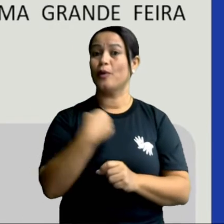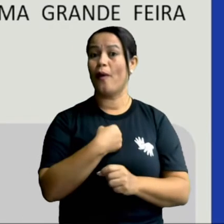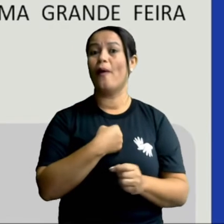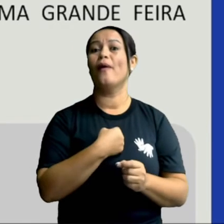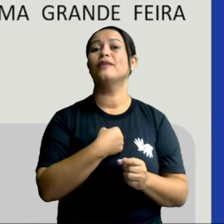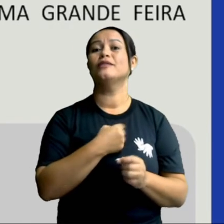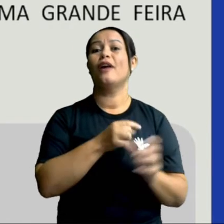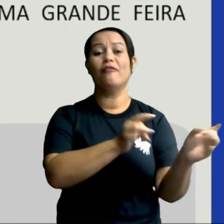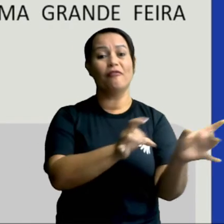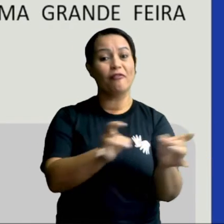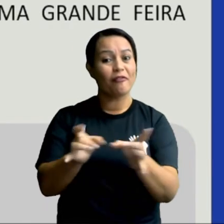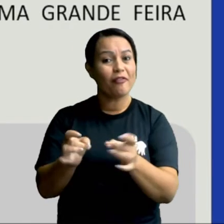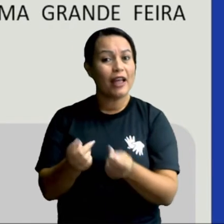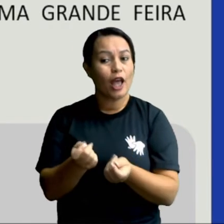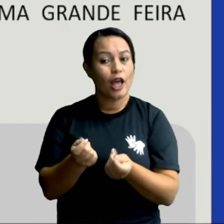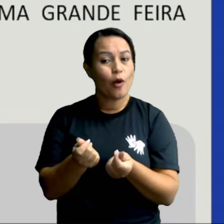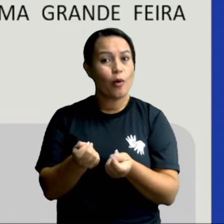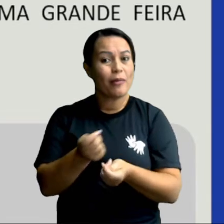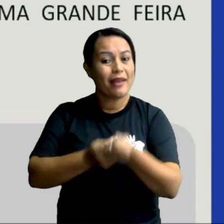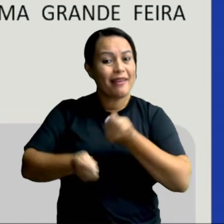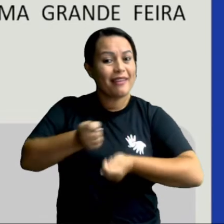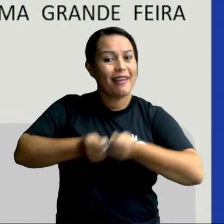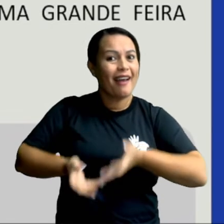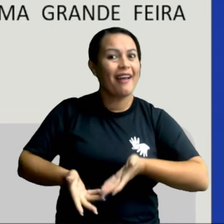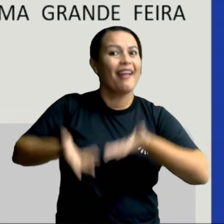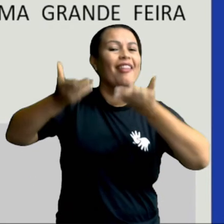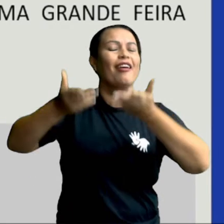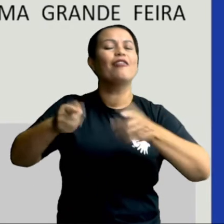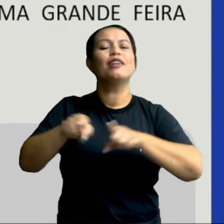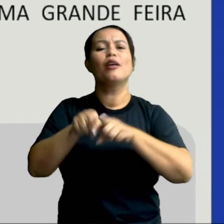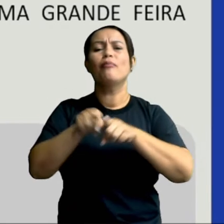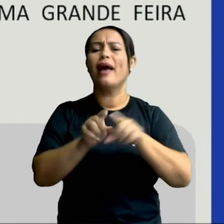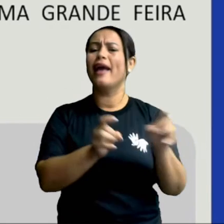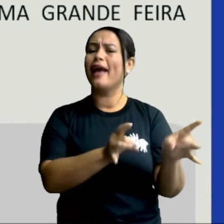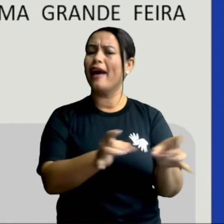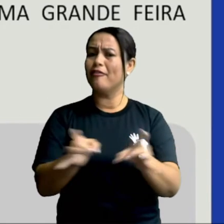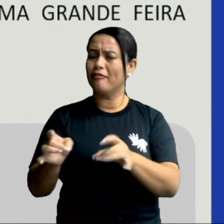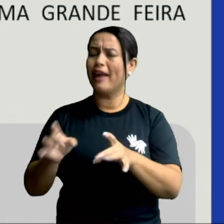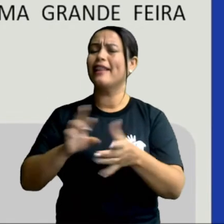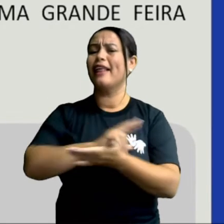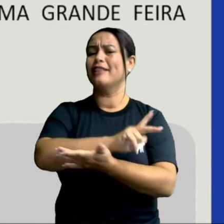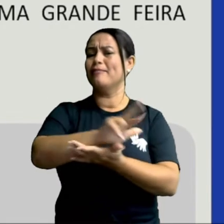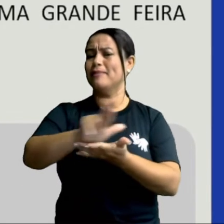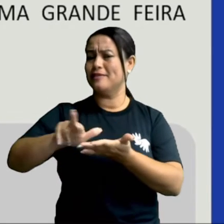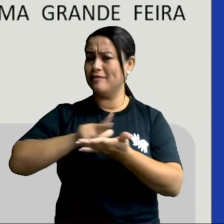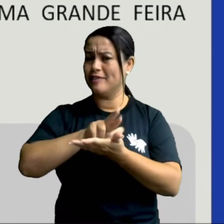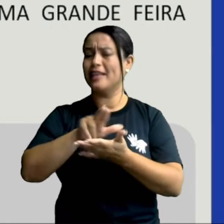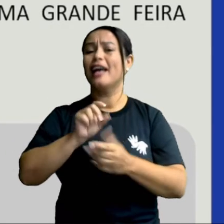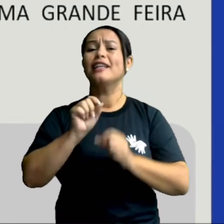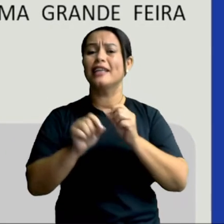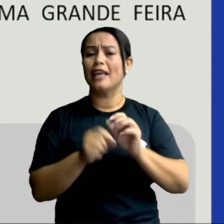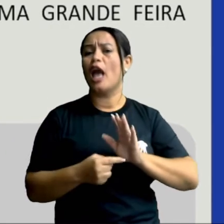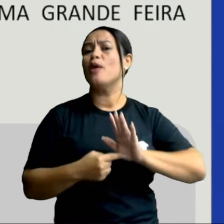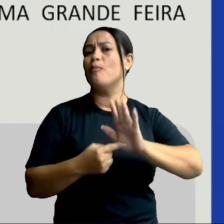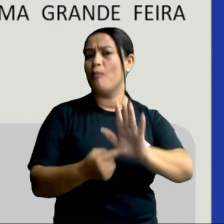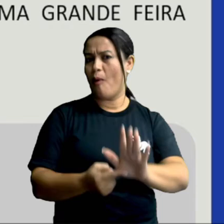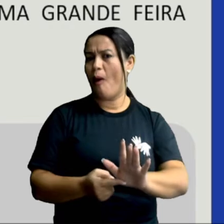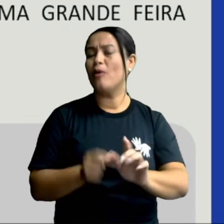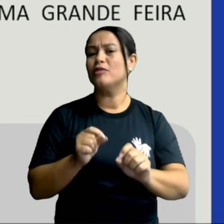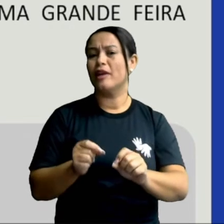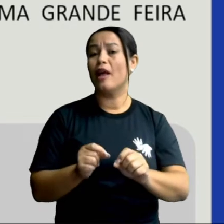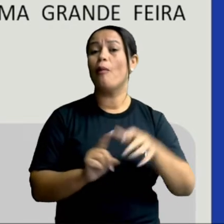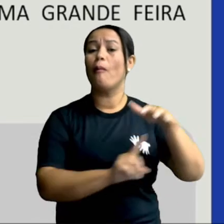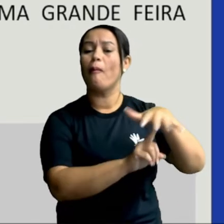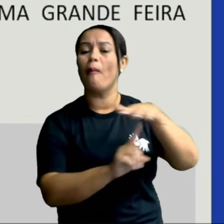nossa economia eleva, né? E o nosso comércio é bastante diversificado e apresenta ainda uma grande feira